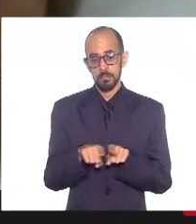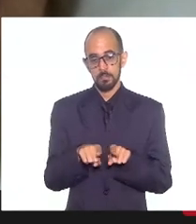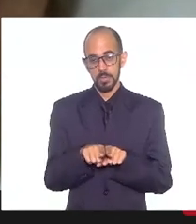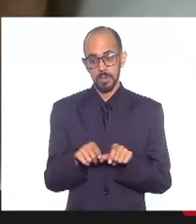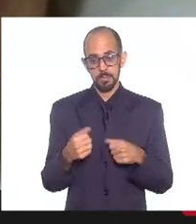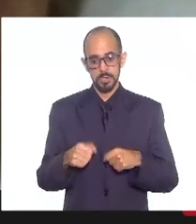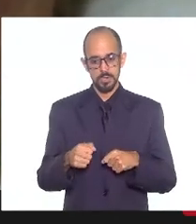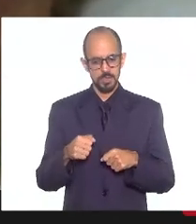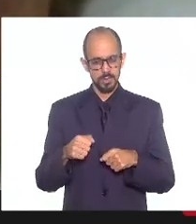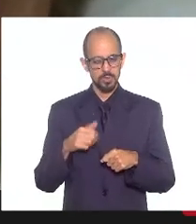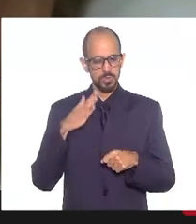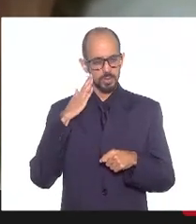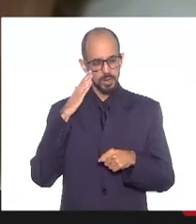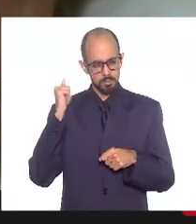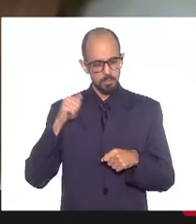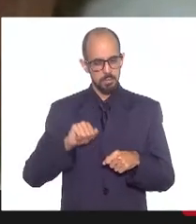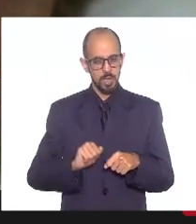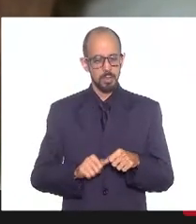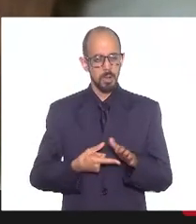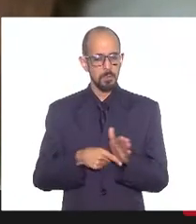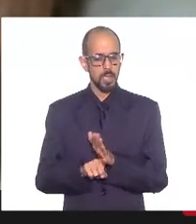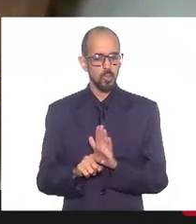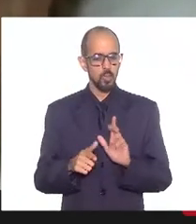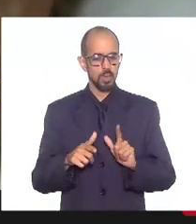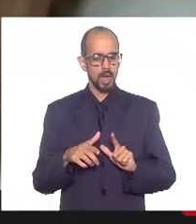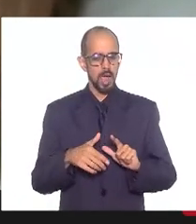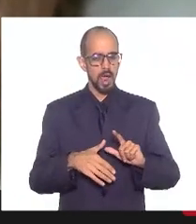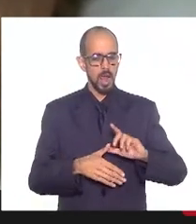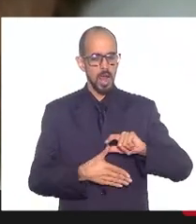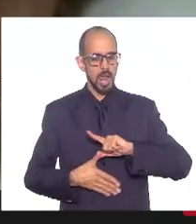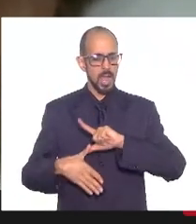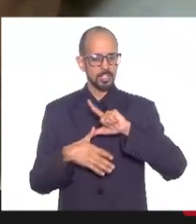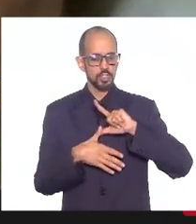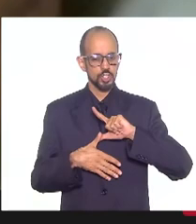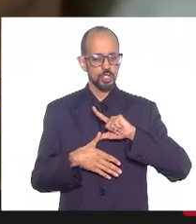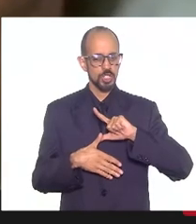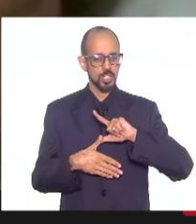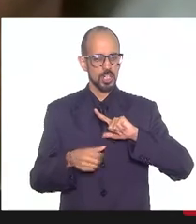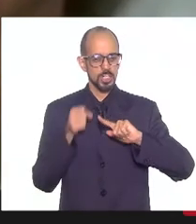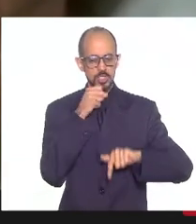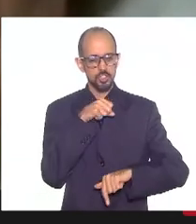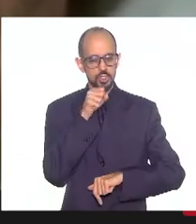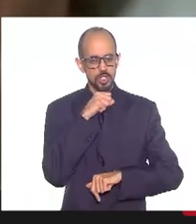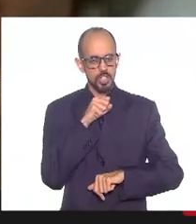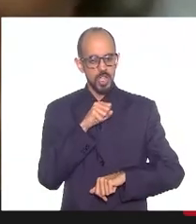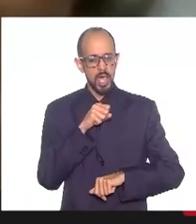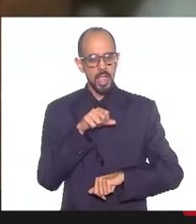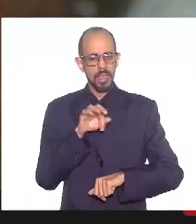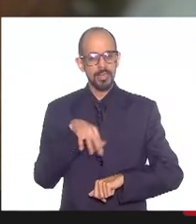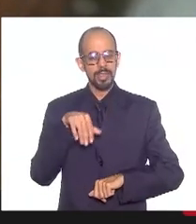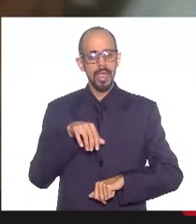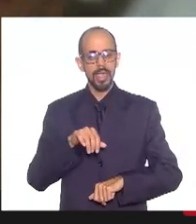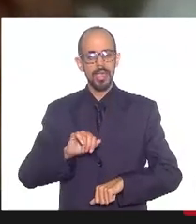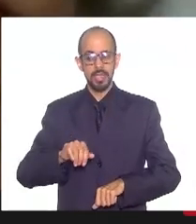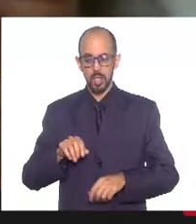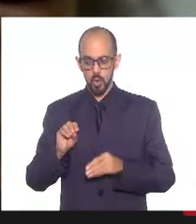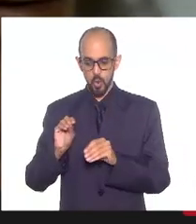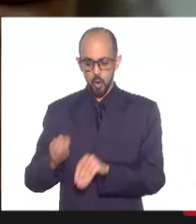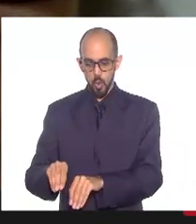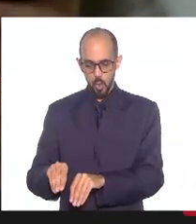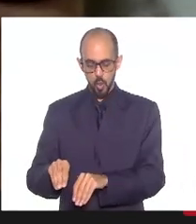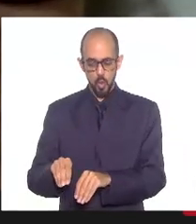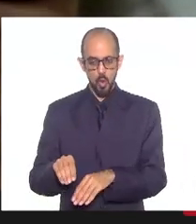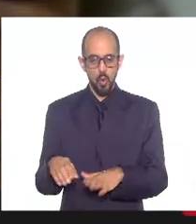pergunta latina antiga no direito penal. A quem aproveita isso? Claramente. Quem colocou a emenda